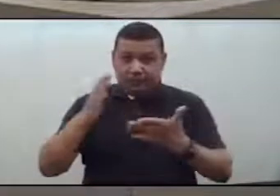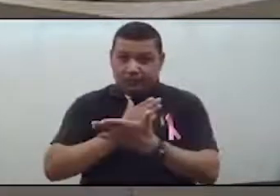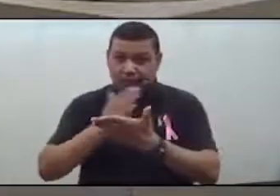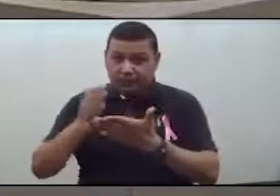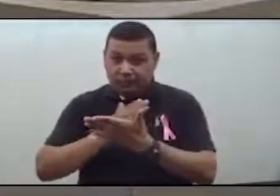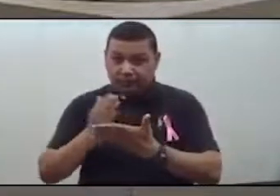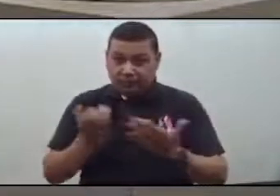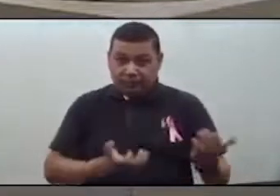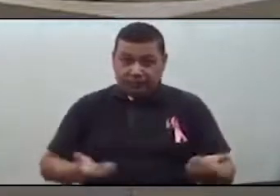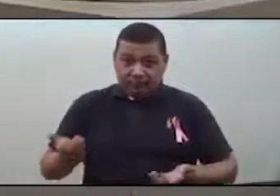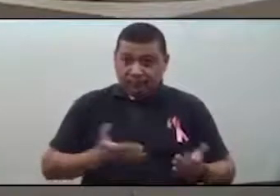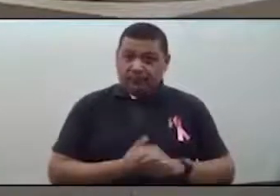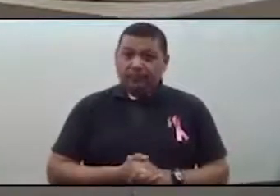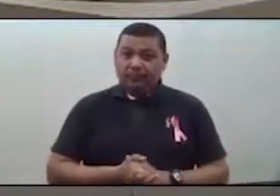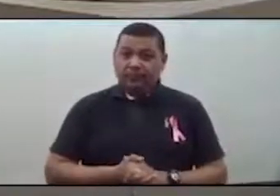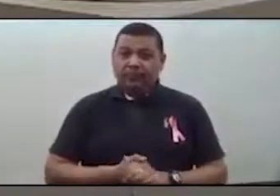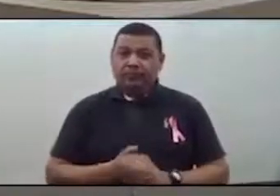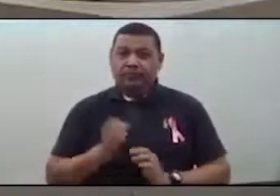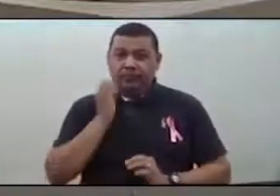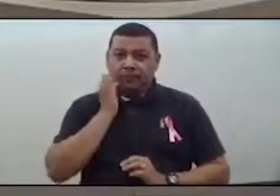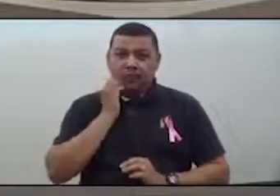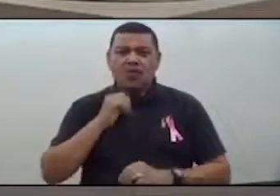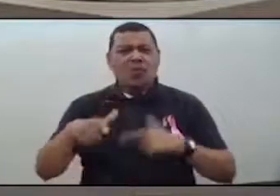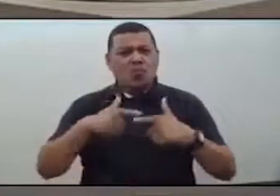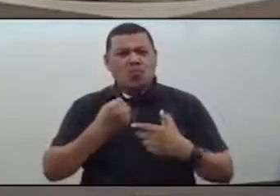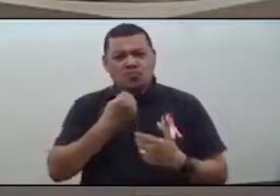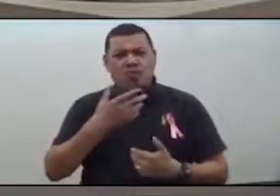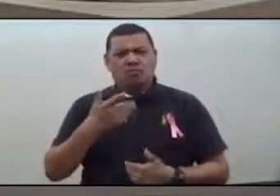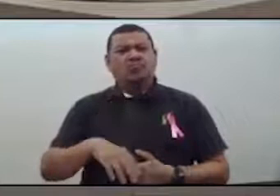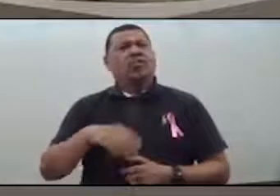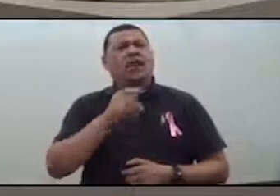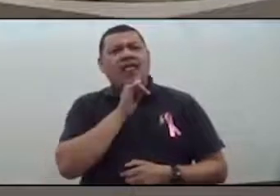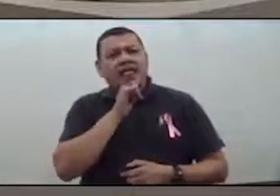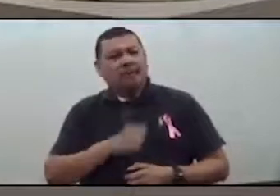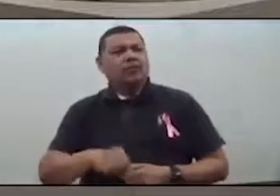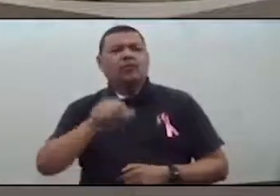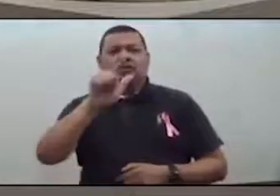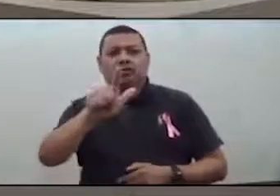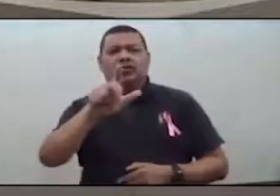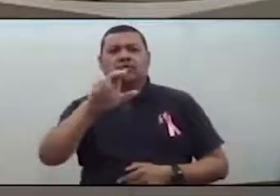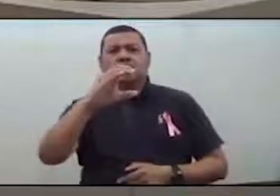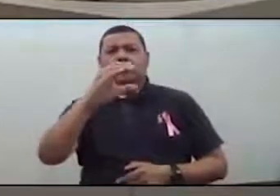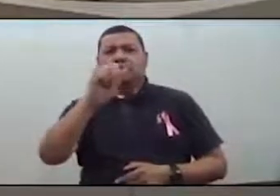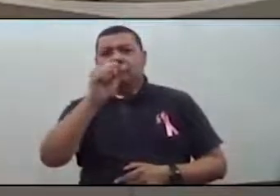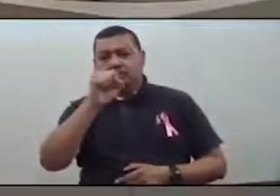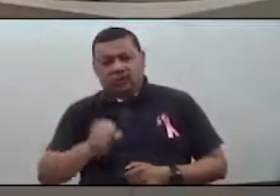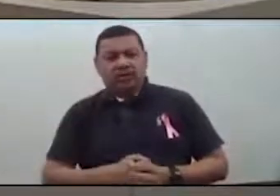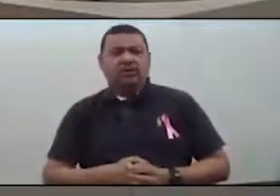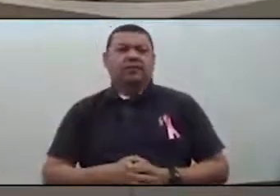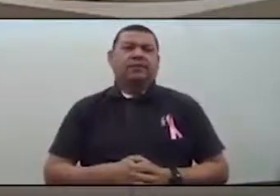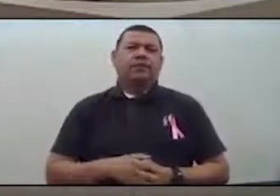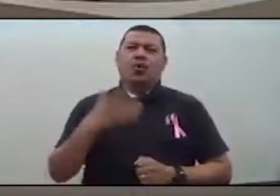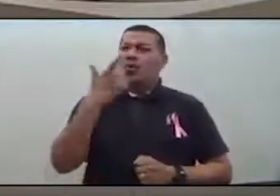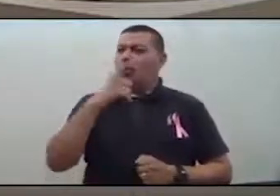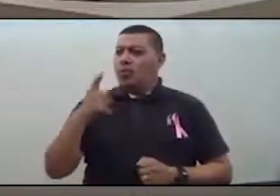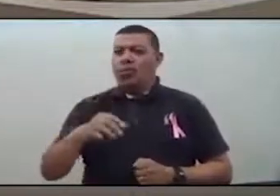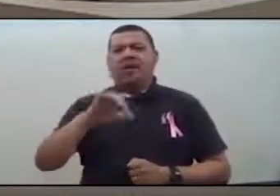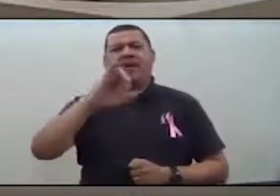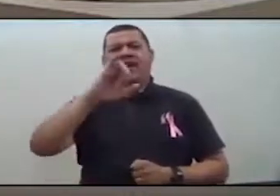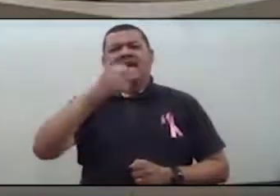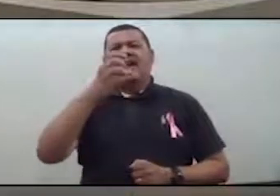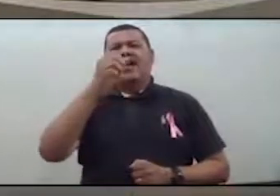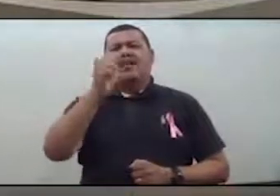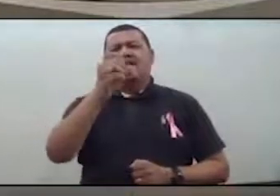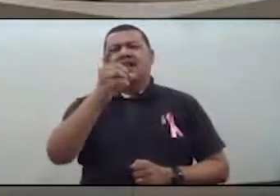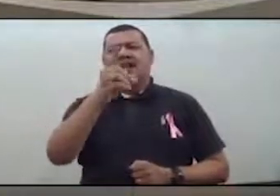lá, e de excelência, que é o caso do Lucas, né? E é o caso do Canelão, do Jadir, que